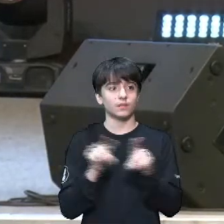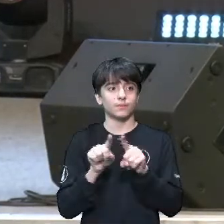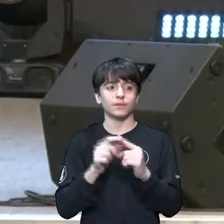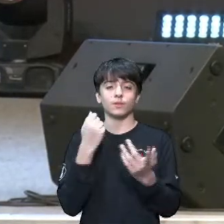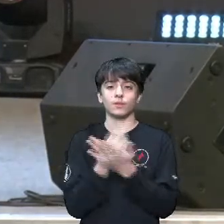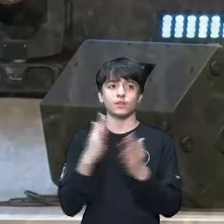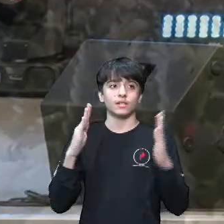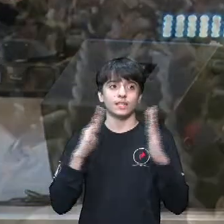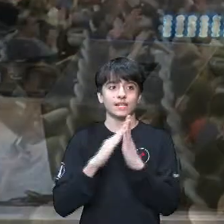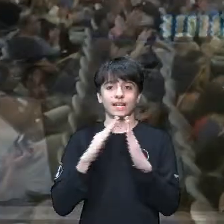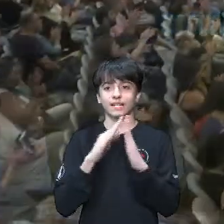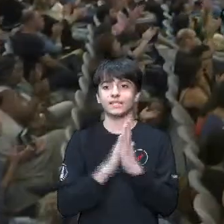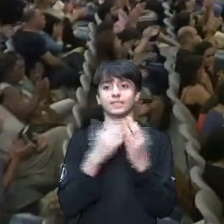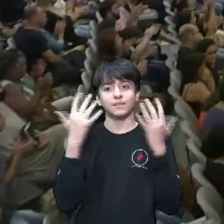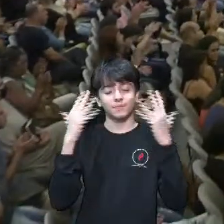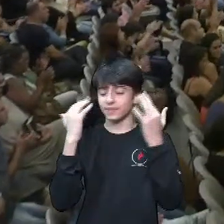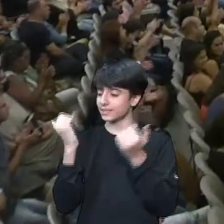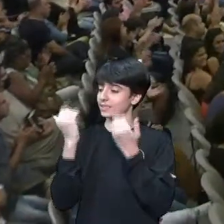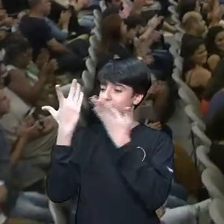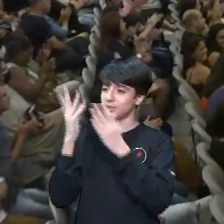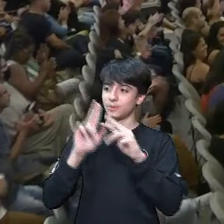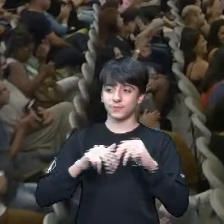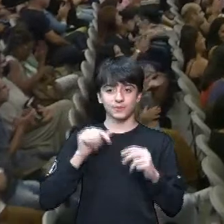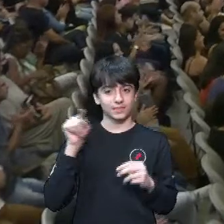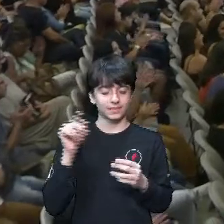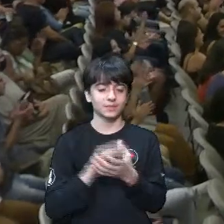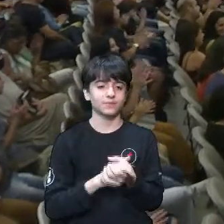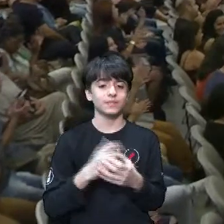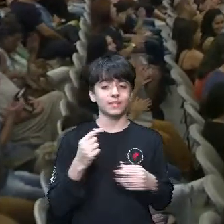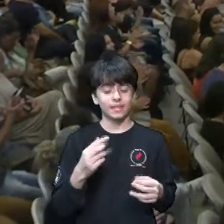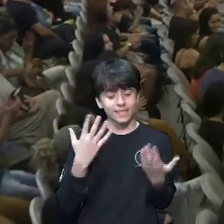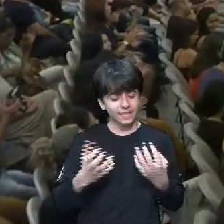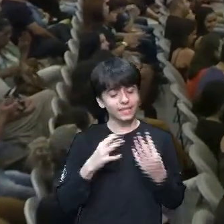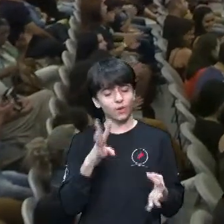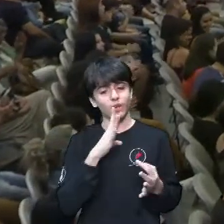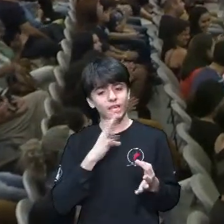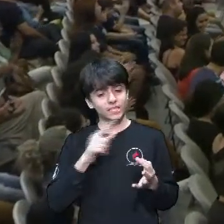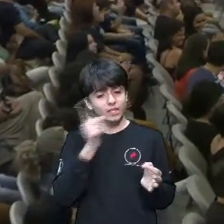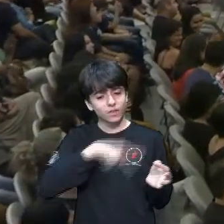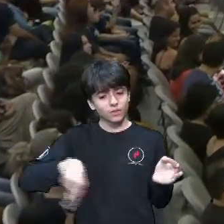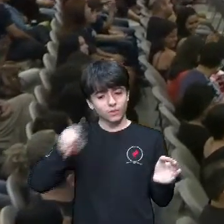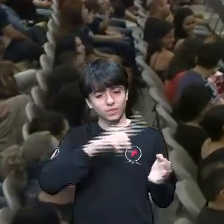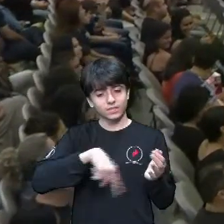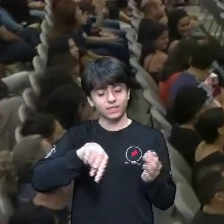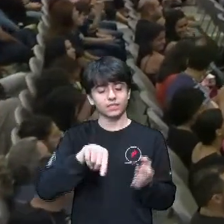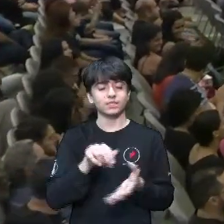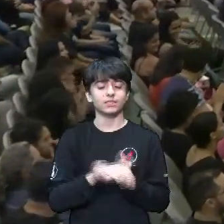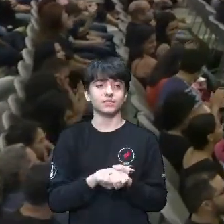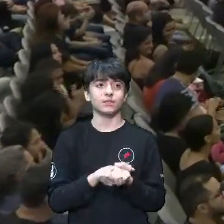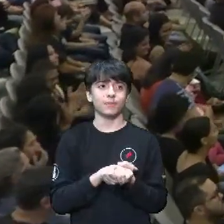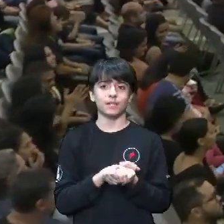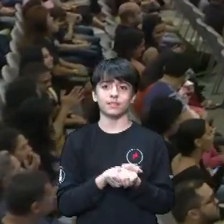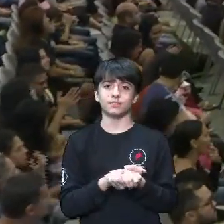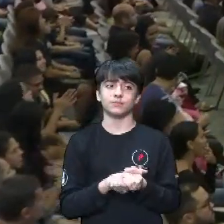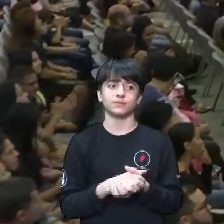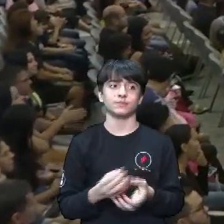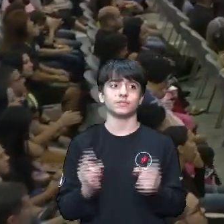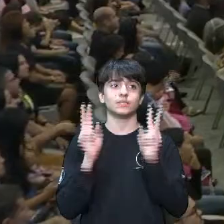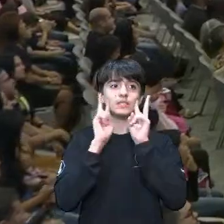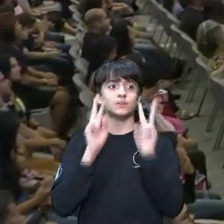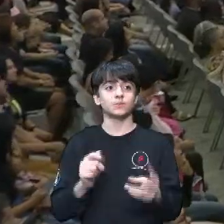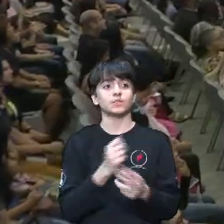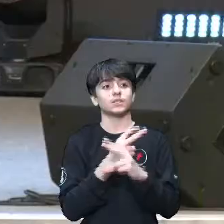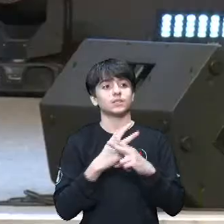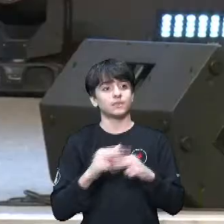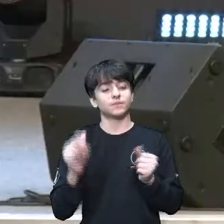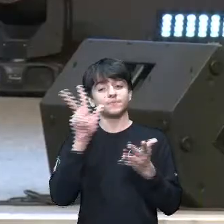por isso? Eu queria conhecer você, que mandou para cá esse esse testemunho de vitória. Fica de pé no seu lugar,